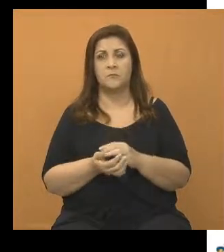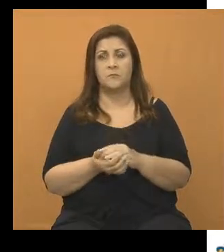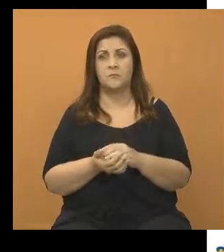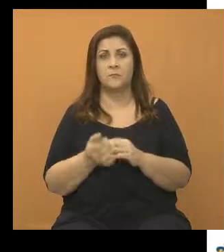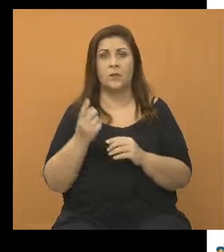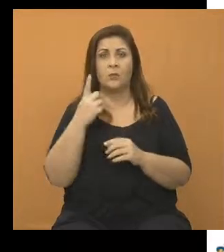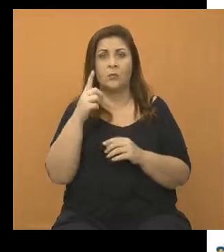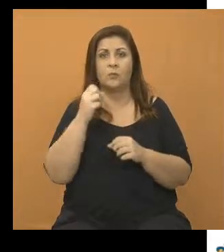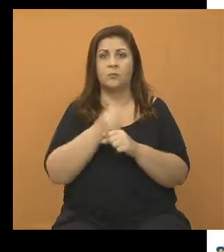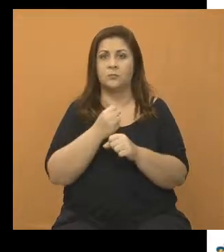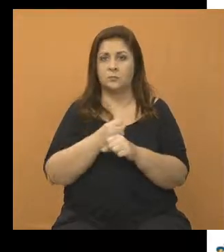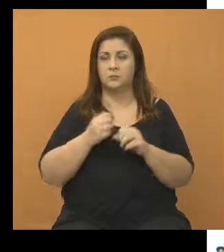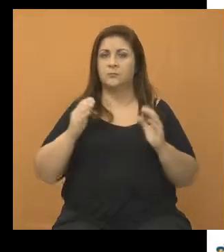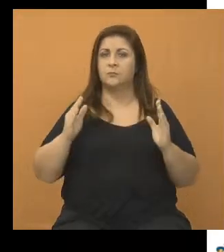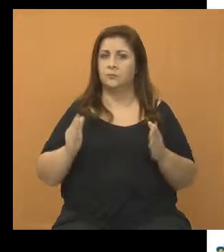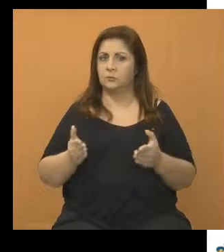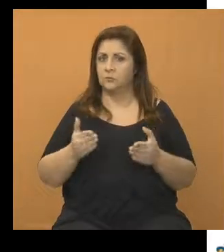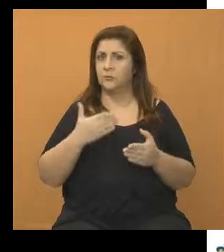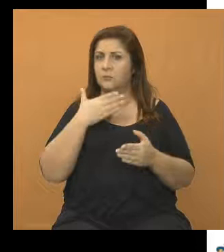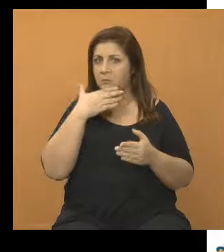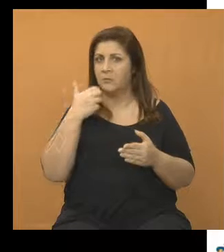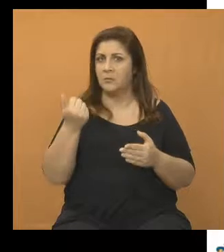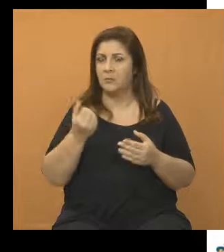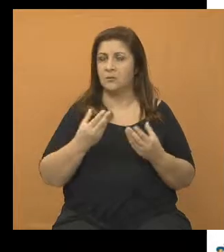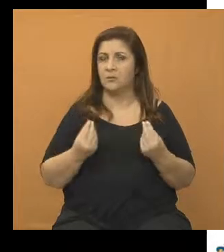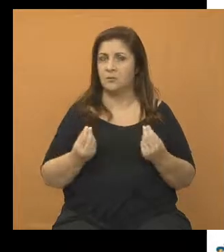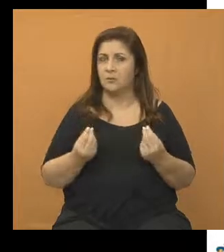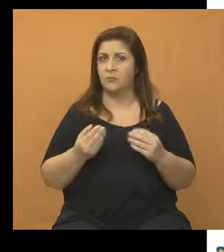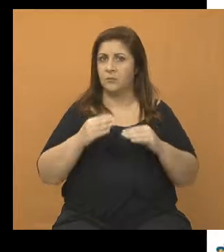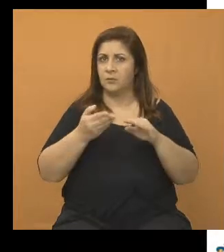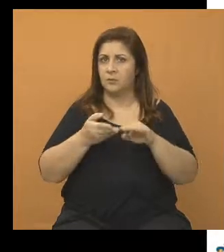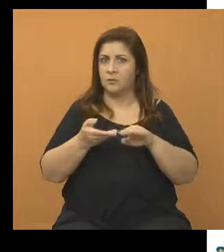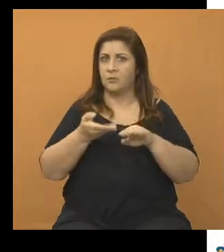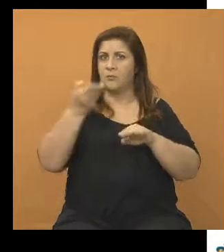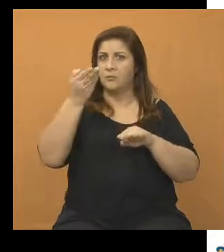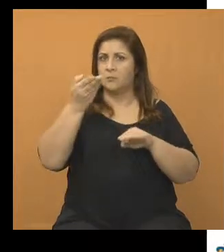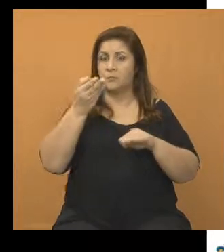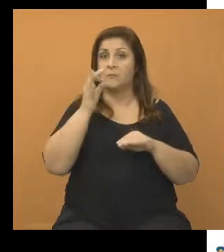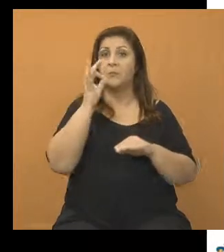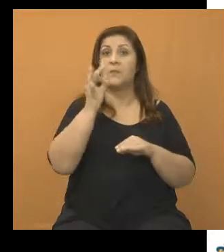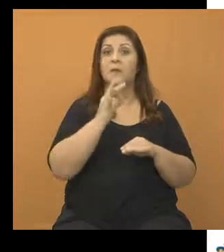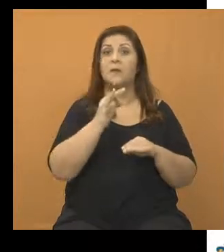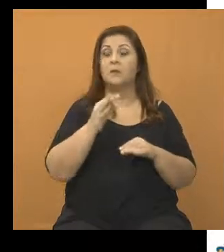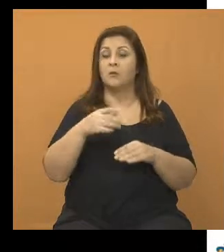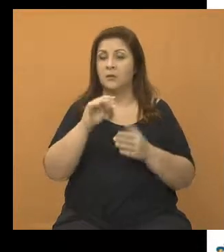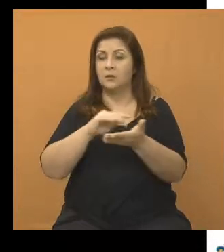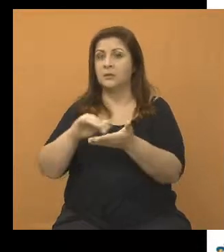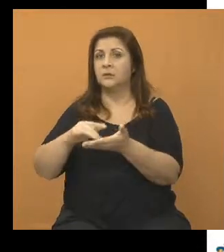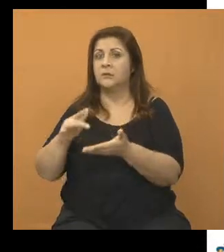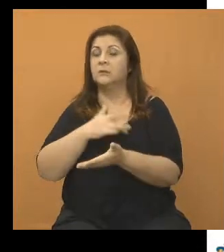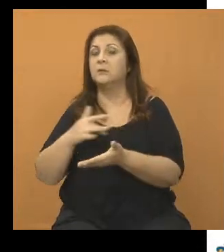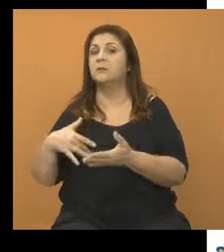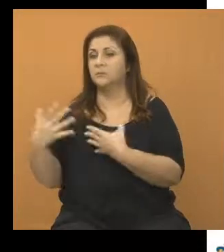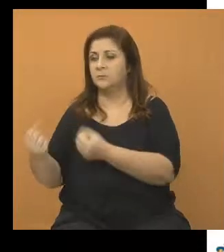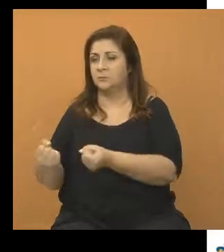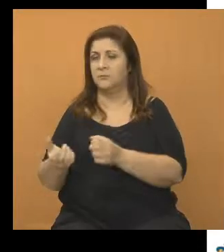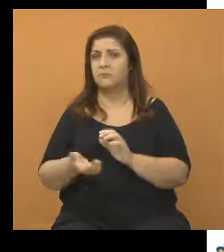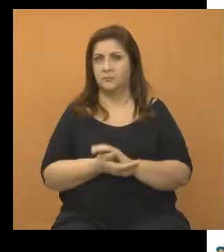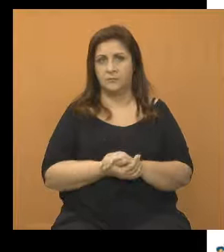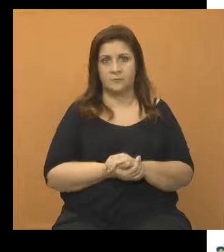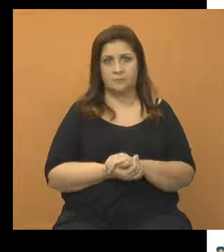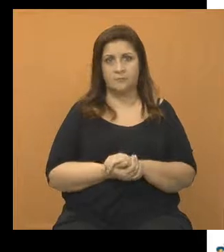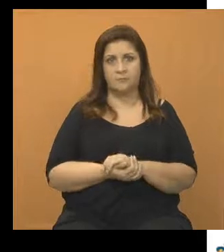no último ano já teve um aumento muito significativo da porcentagem da Secretaria de Saúde dentro do município, né?